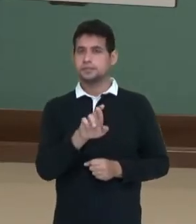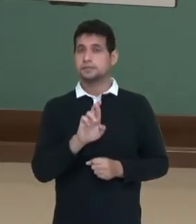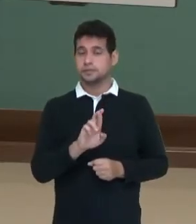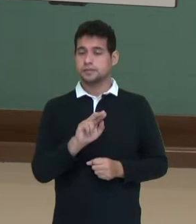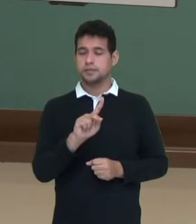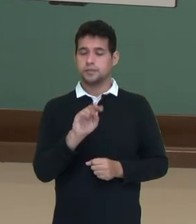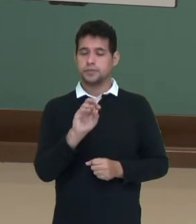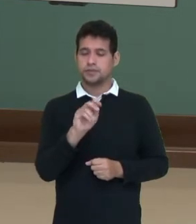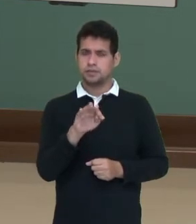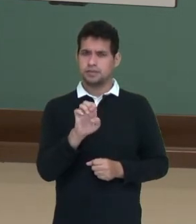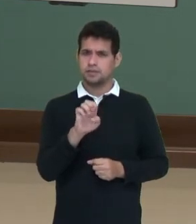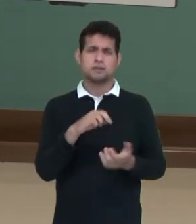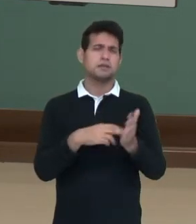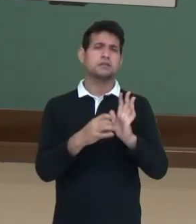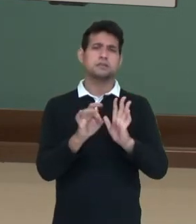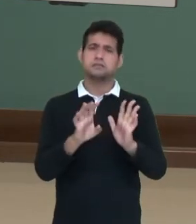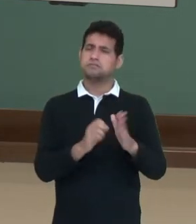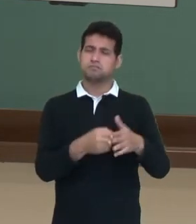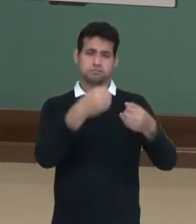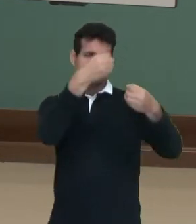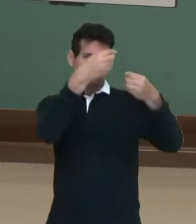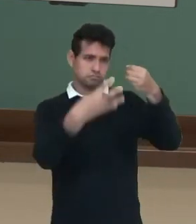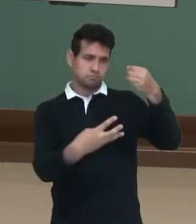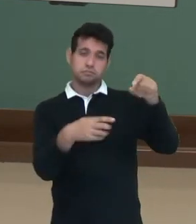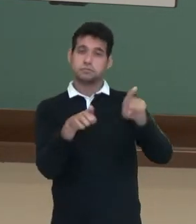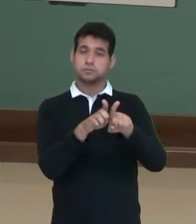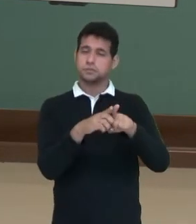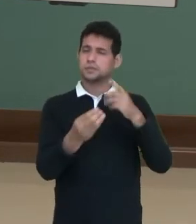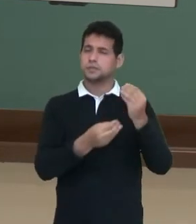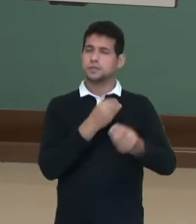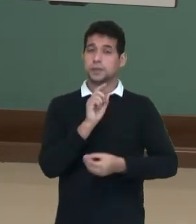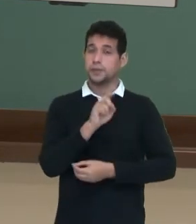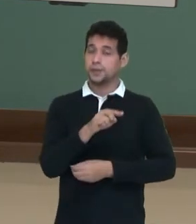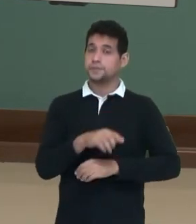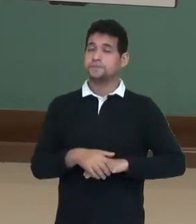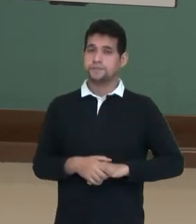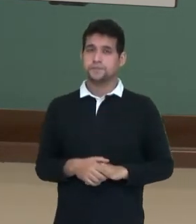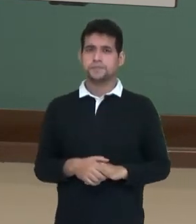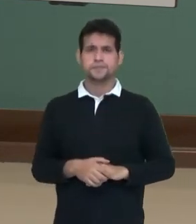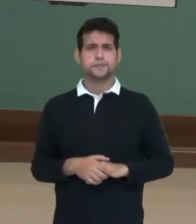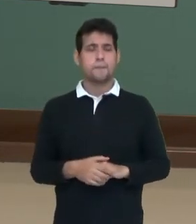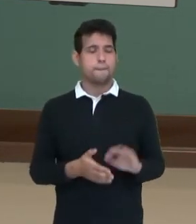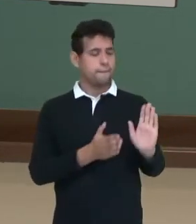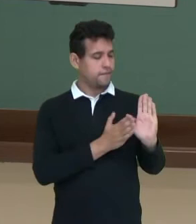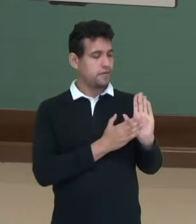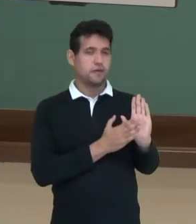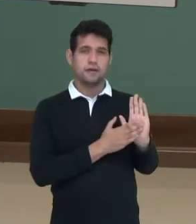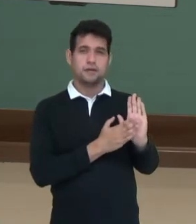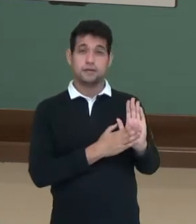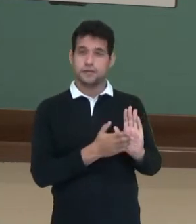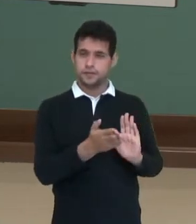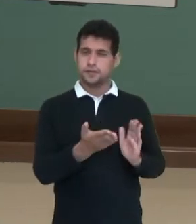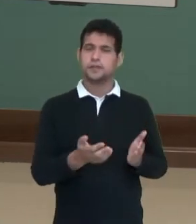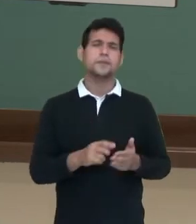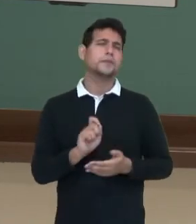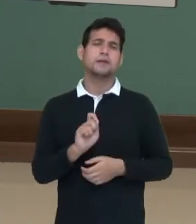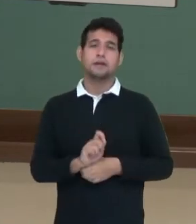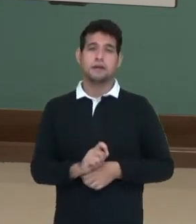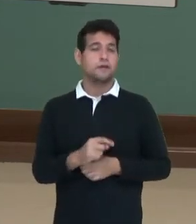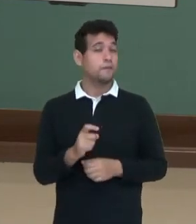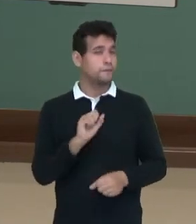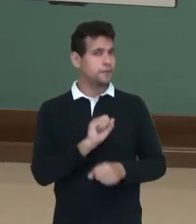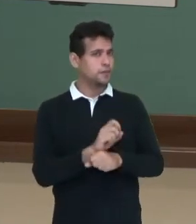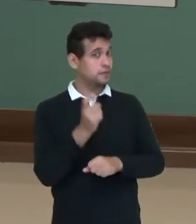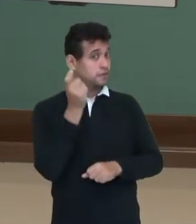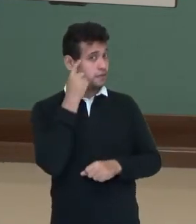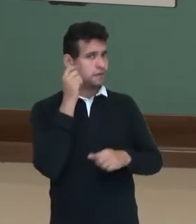interpotente, ok? Então, isso aqui é uma descrição da interpotente. Quero propor para você agora, para